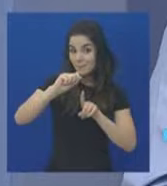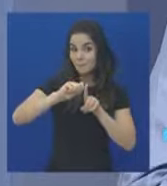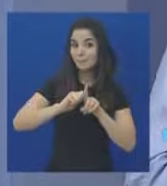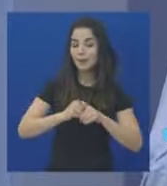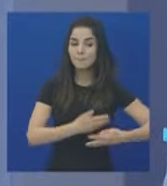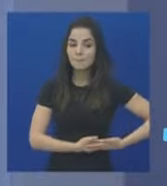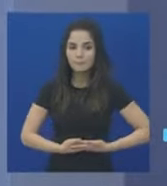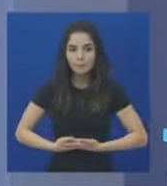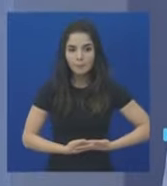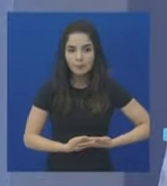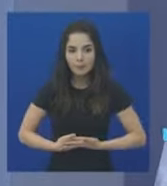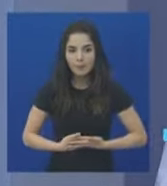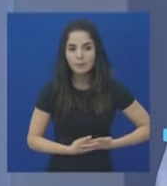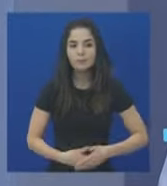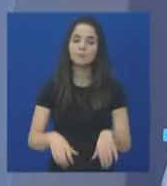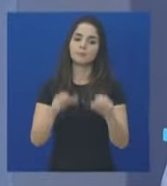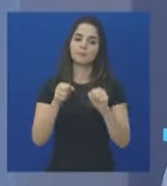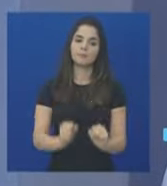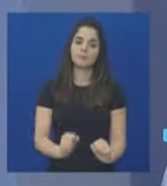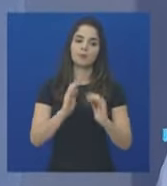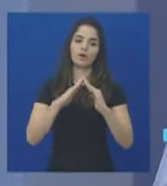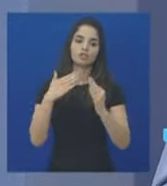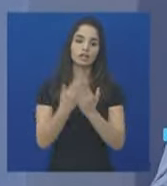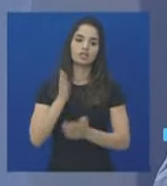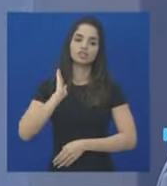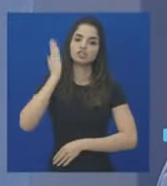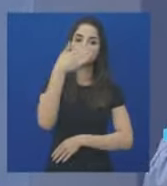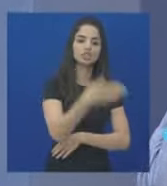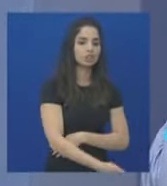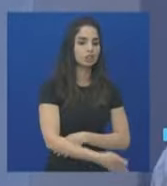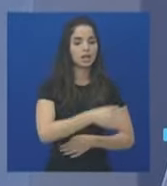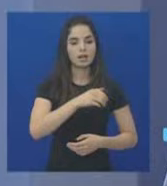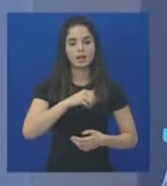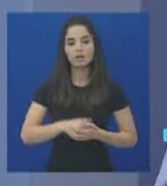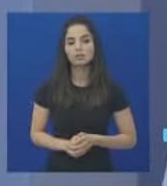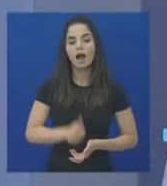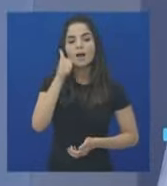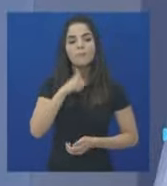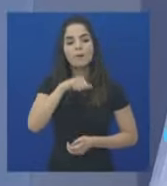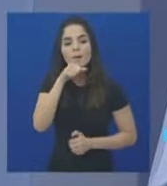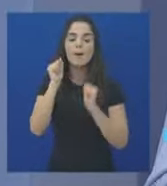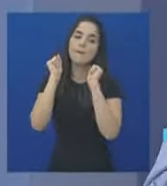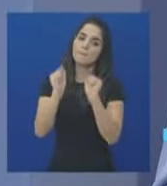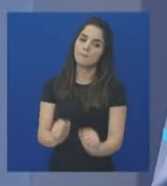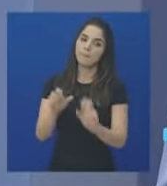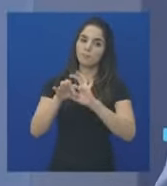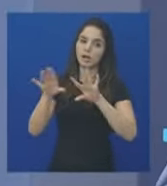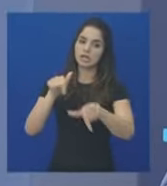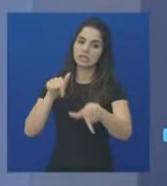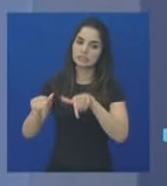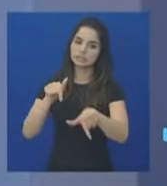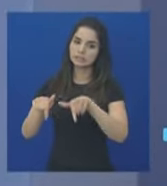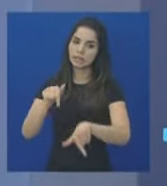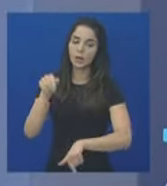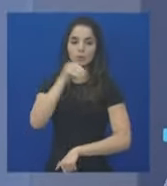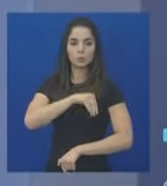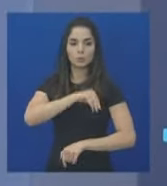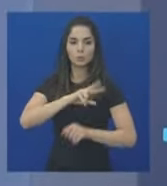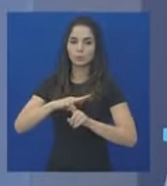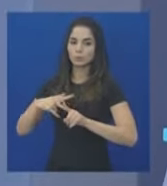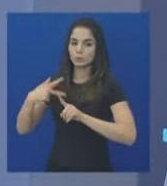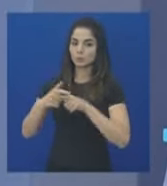já ficarão na creche em tempo integral, fazendo assim com que a mãe possa trabalhar e aumentar a renda